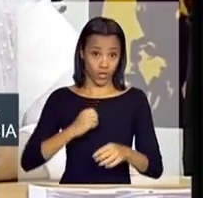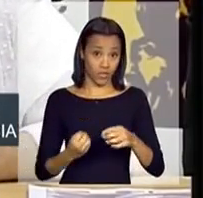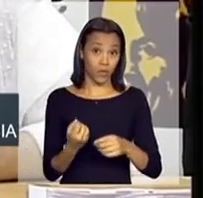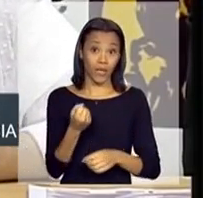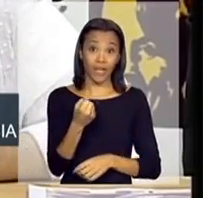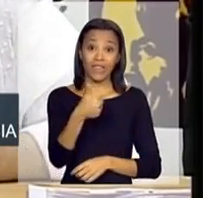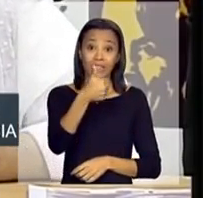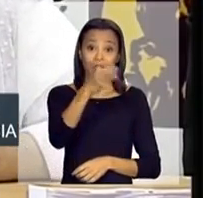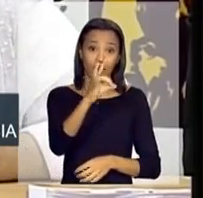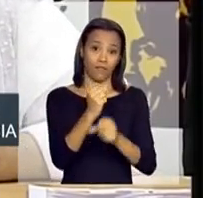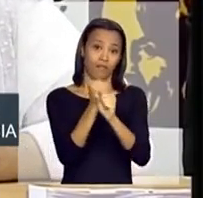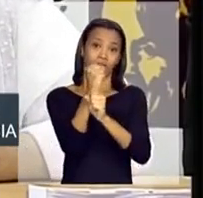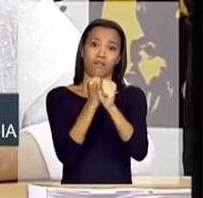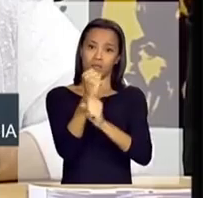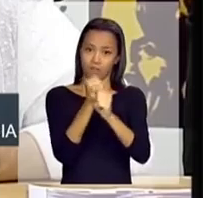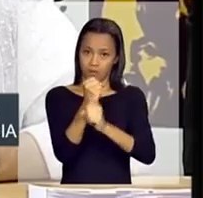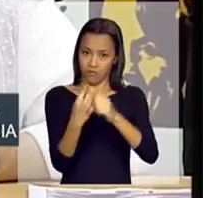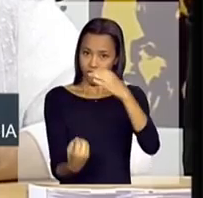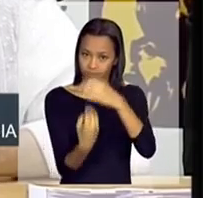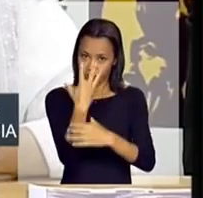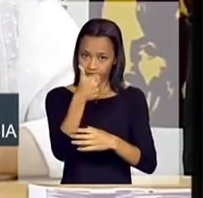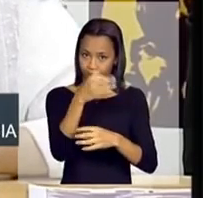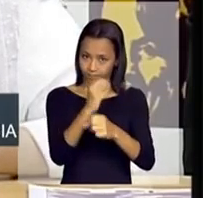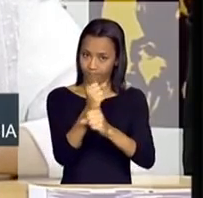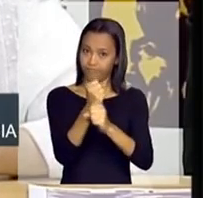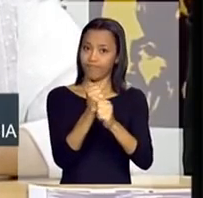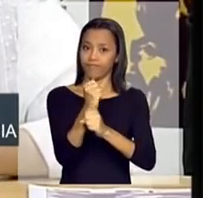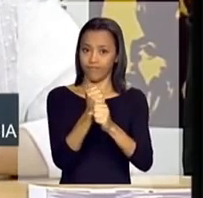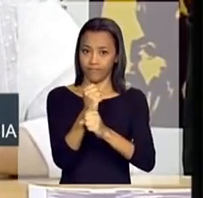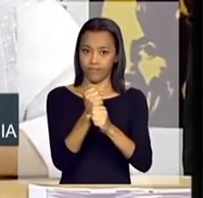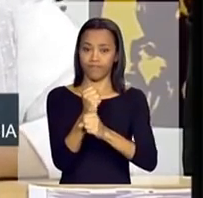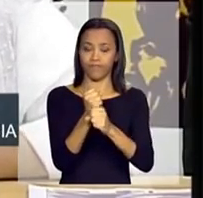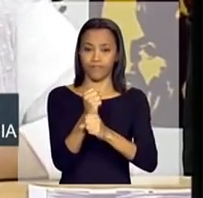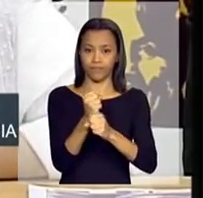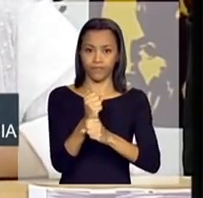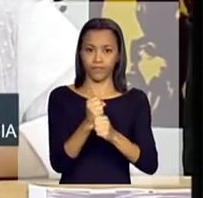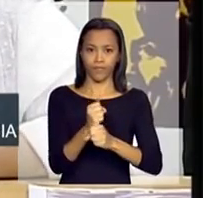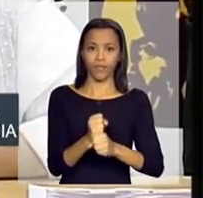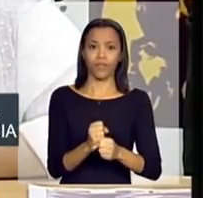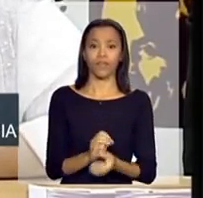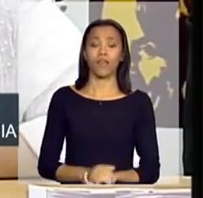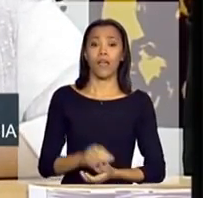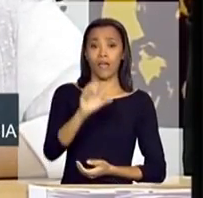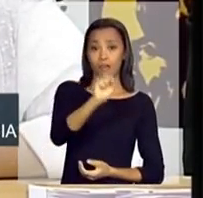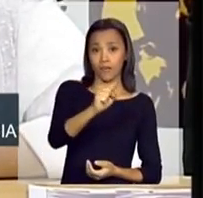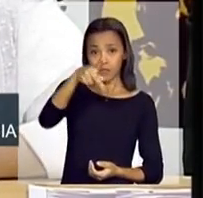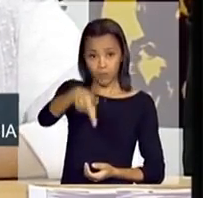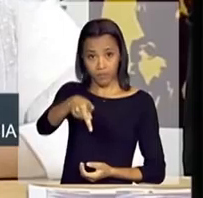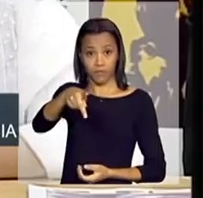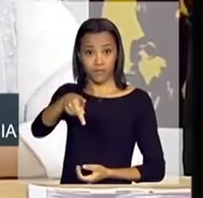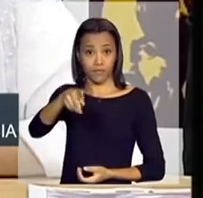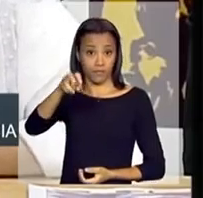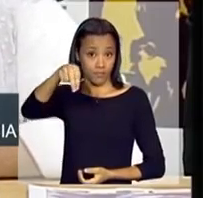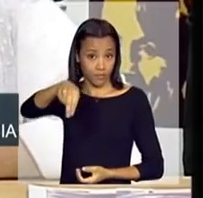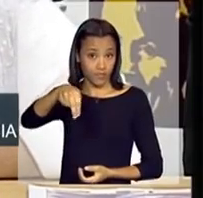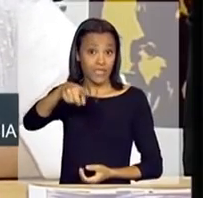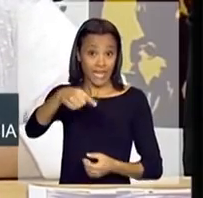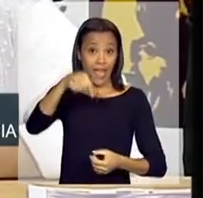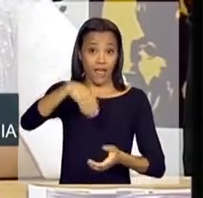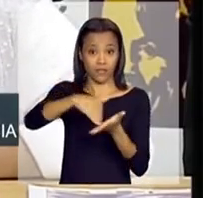de existência, a nossa SPM, Secretaria de Política para as Mulheres,